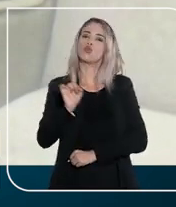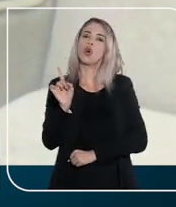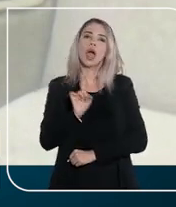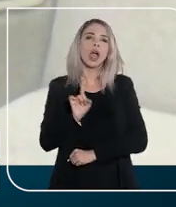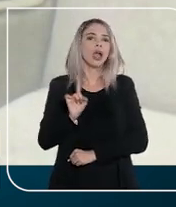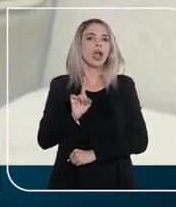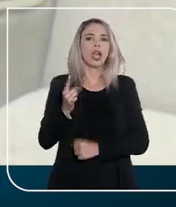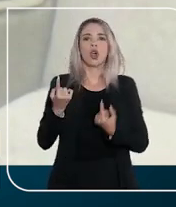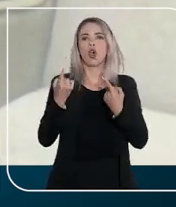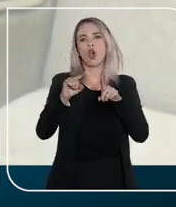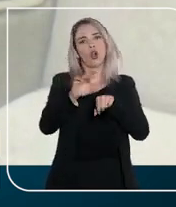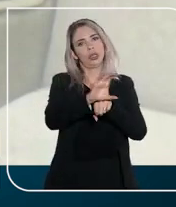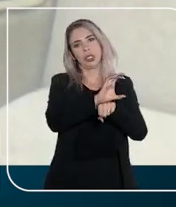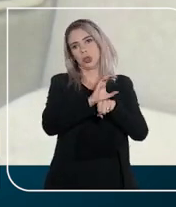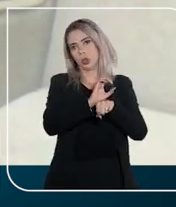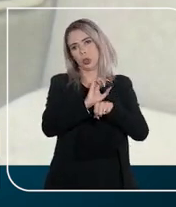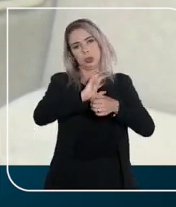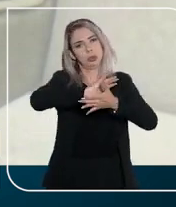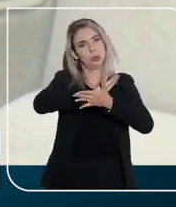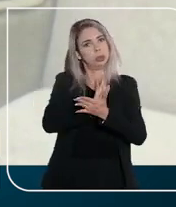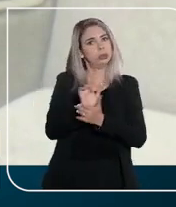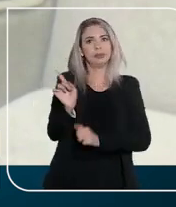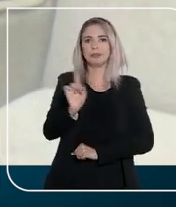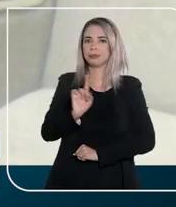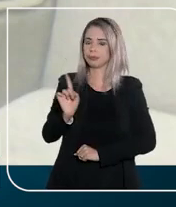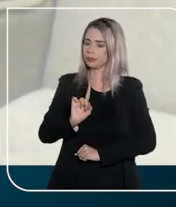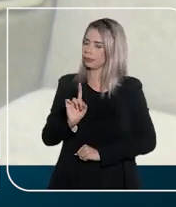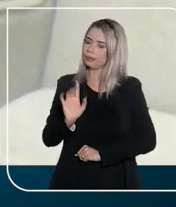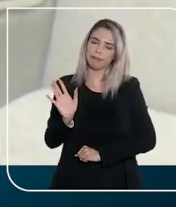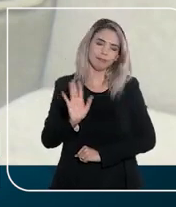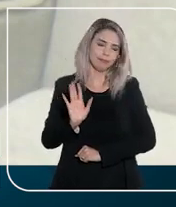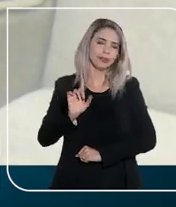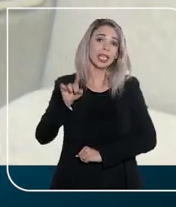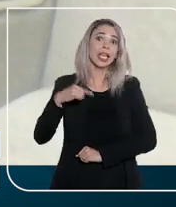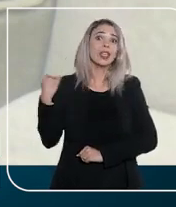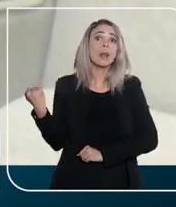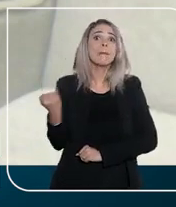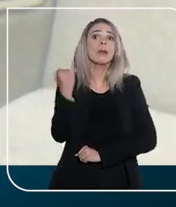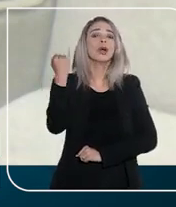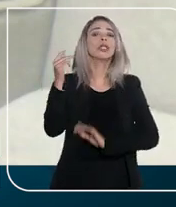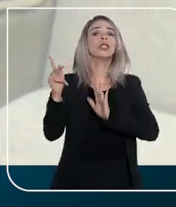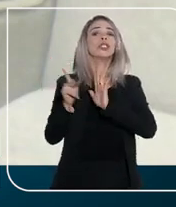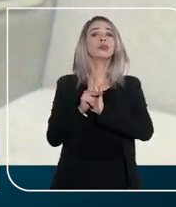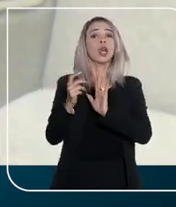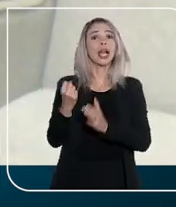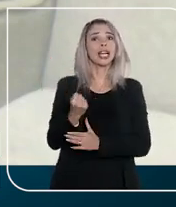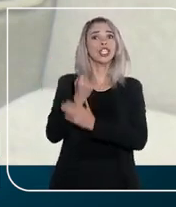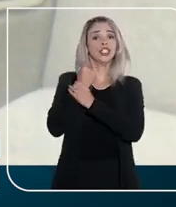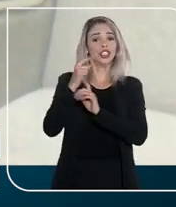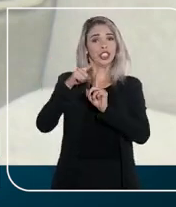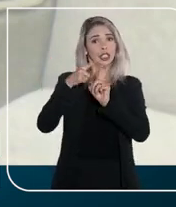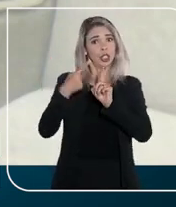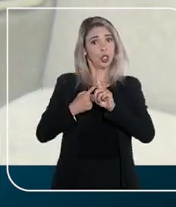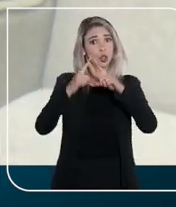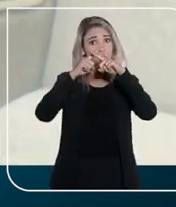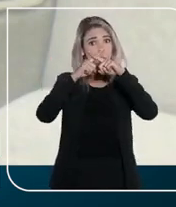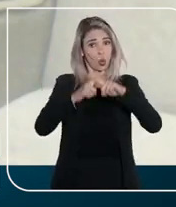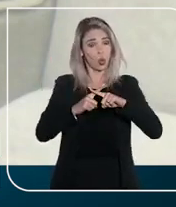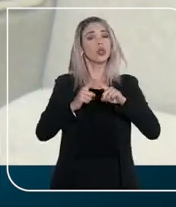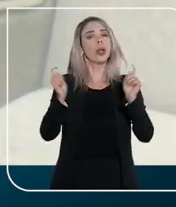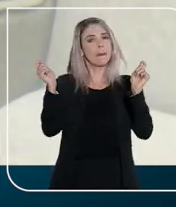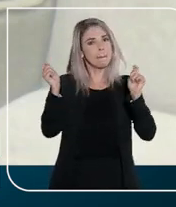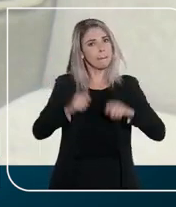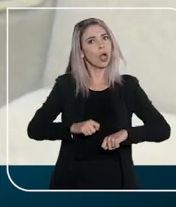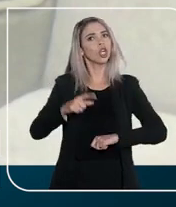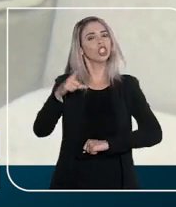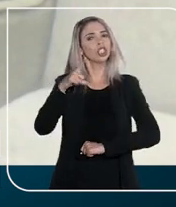forma, inconstitucional ou discriminatório, pelo contrário, é uma medida muito importante para garantir que a gestante que está disputando um concurso